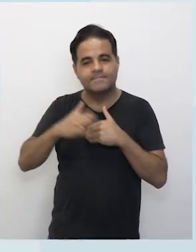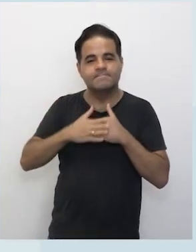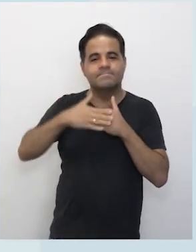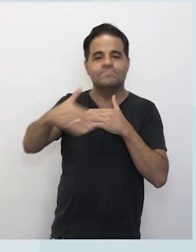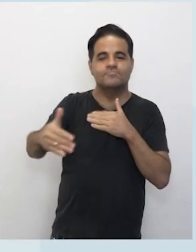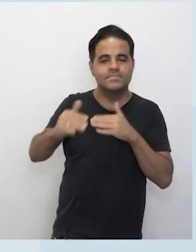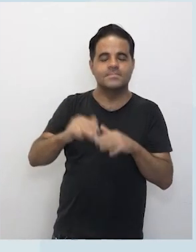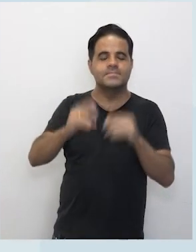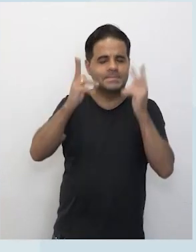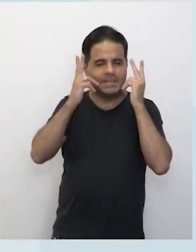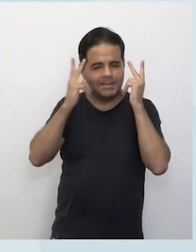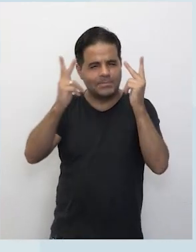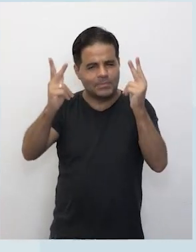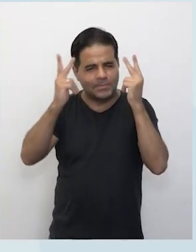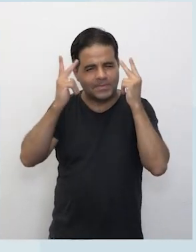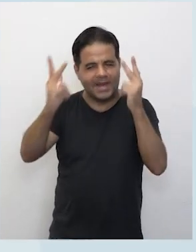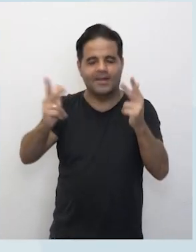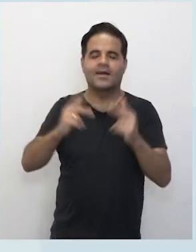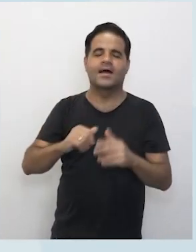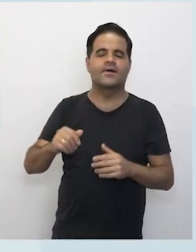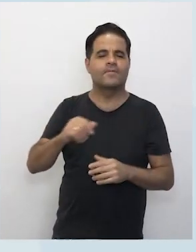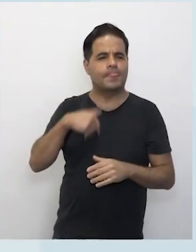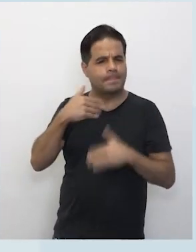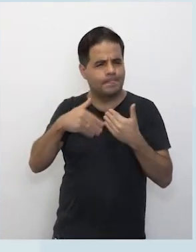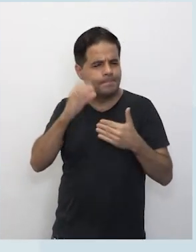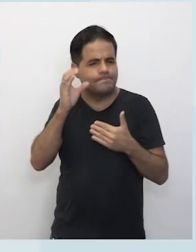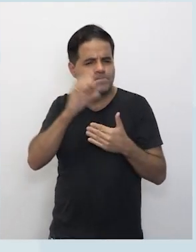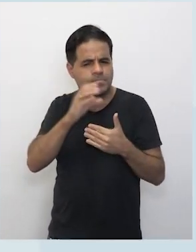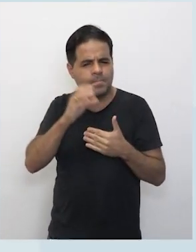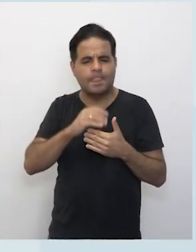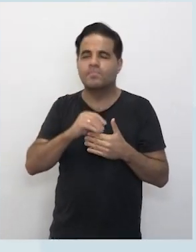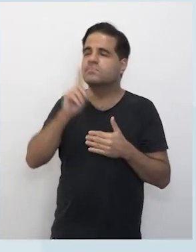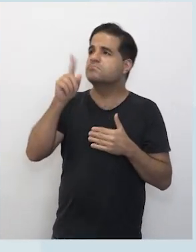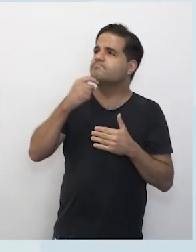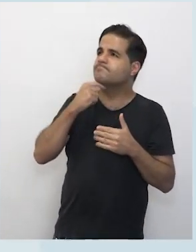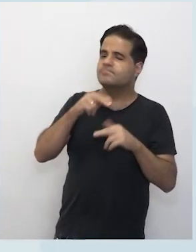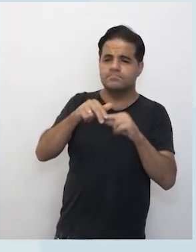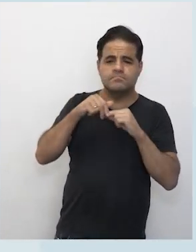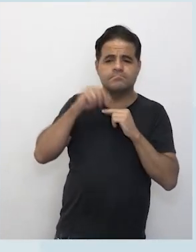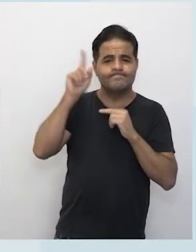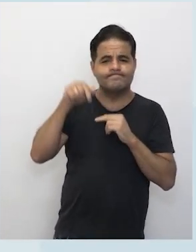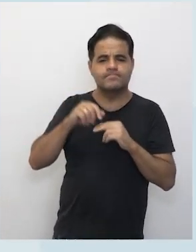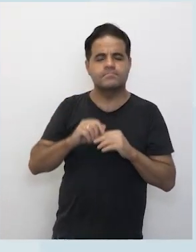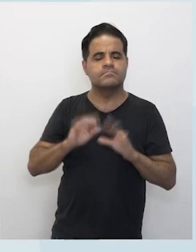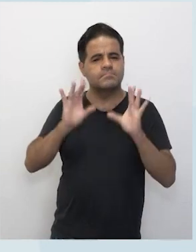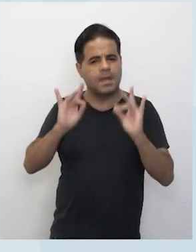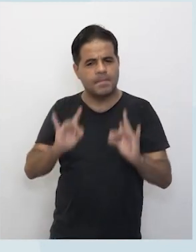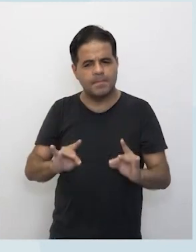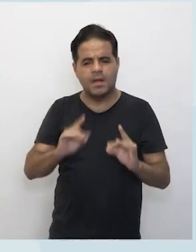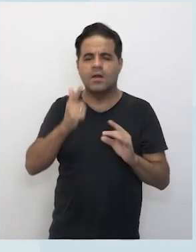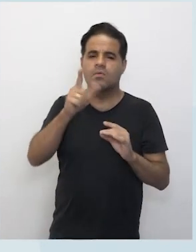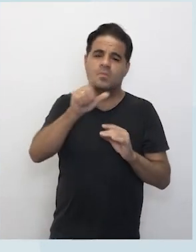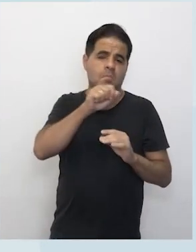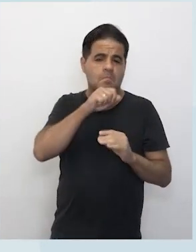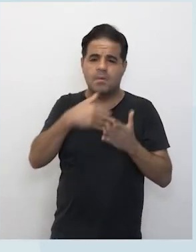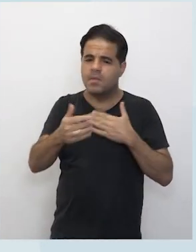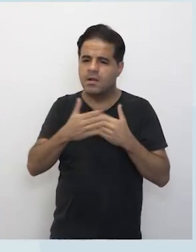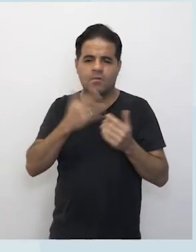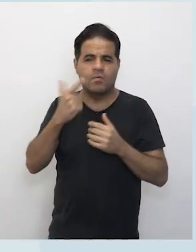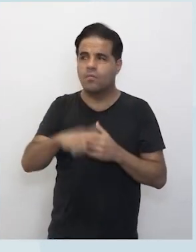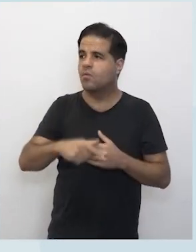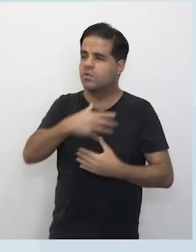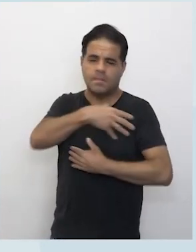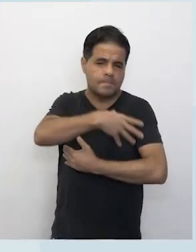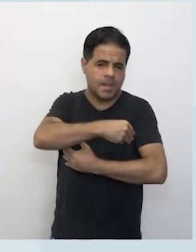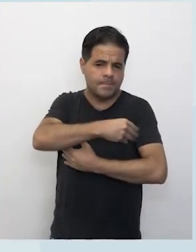bastante natural, bastante corriqueira, né? Se não fosse por esse detalhe, poderia ser qualquer mãe amamentando um